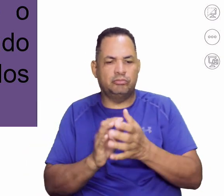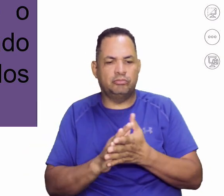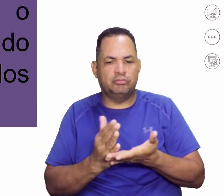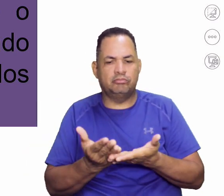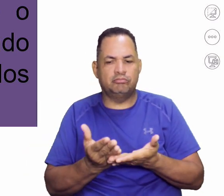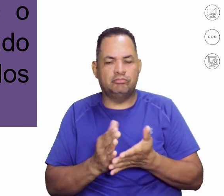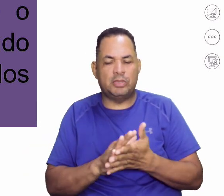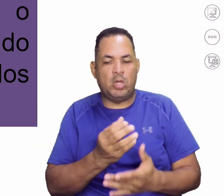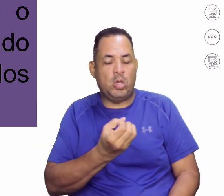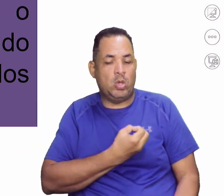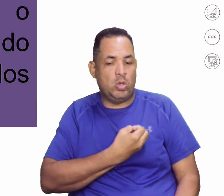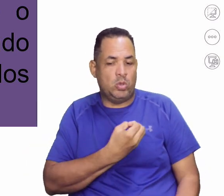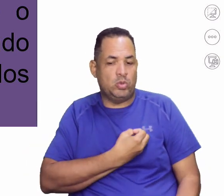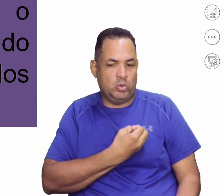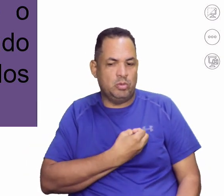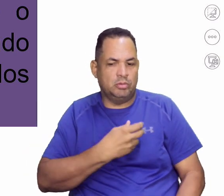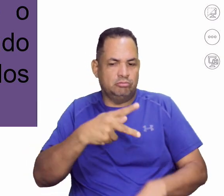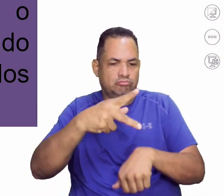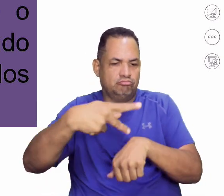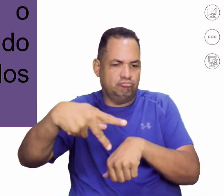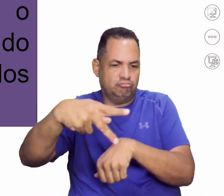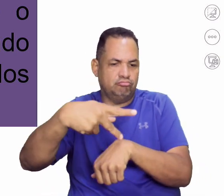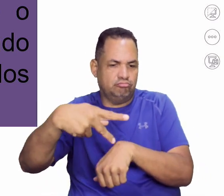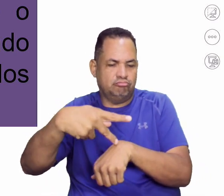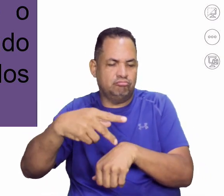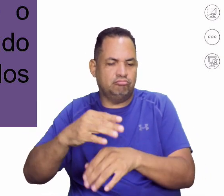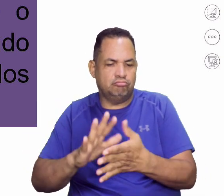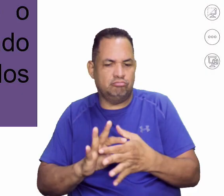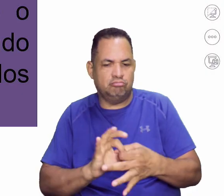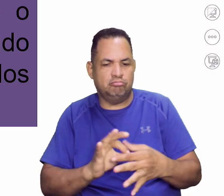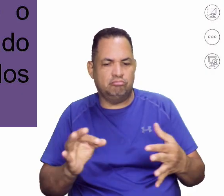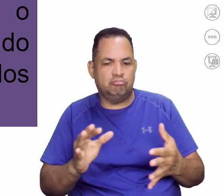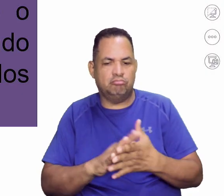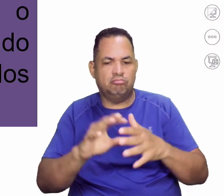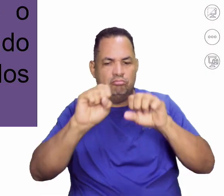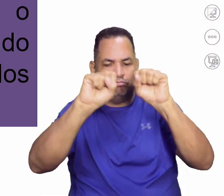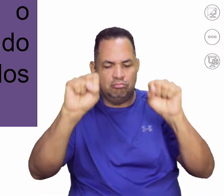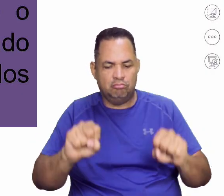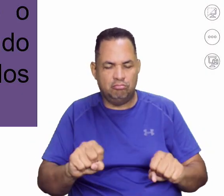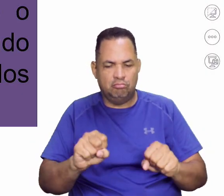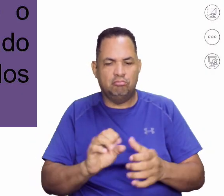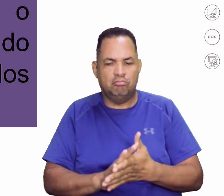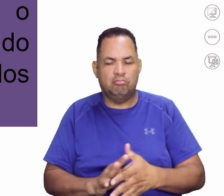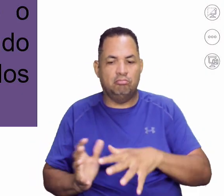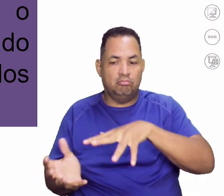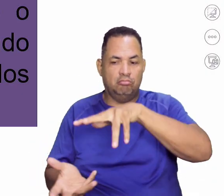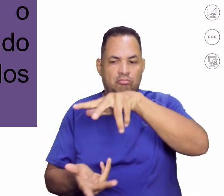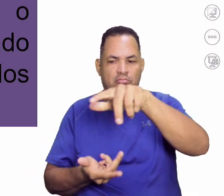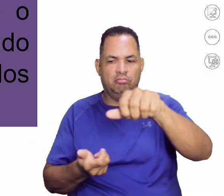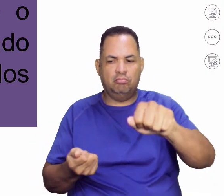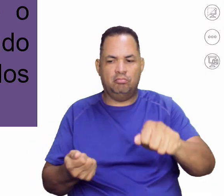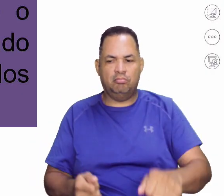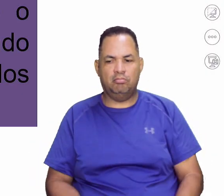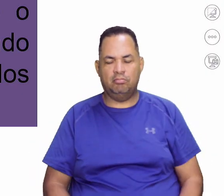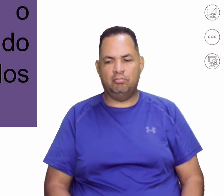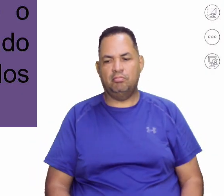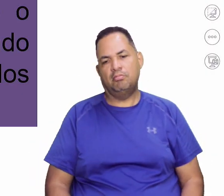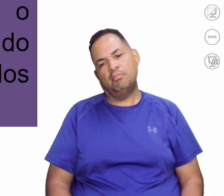aumentando significativamente o número de estados soberanos no sistema internacional.